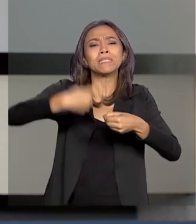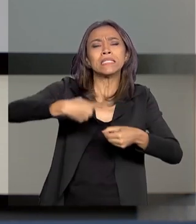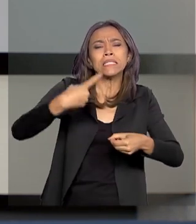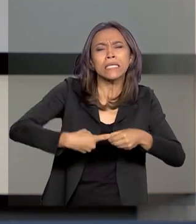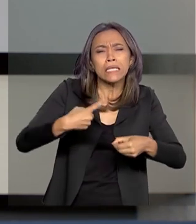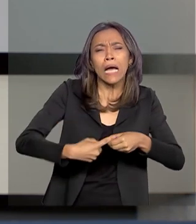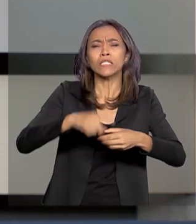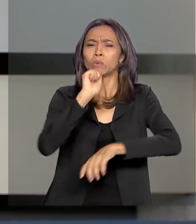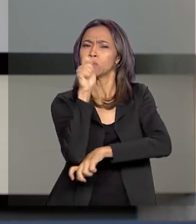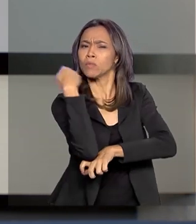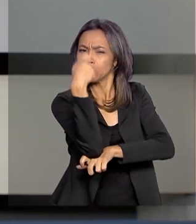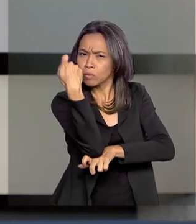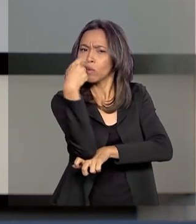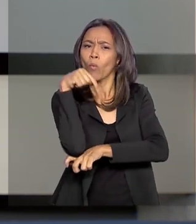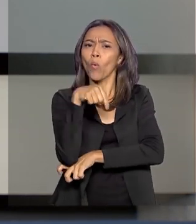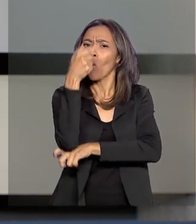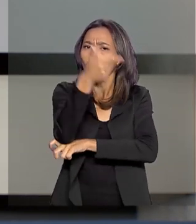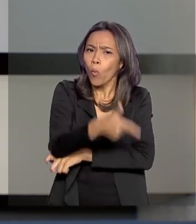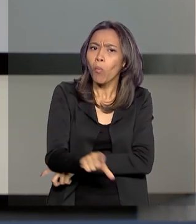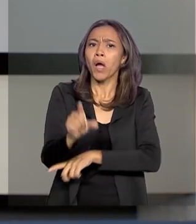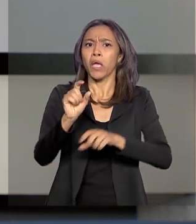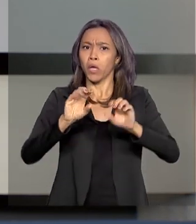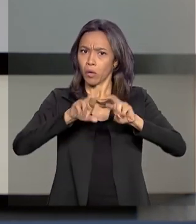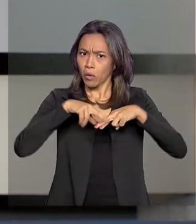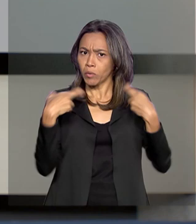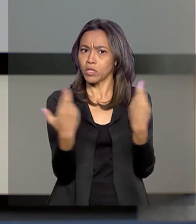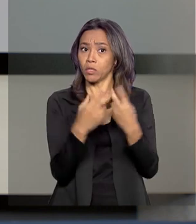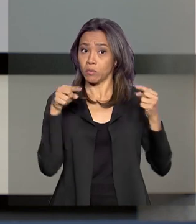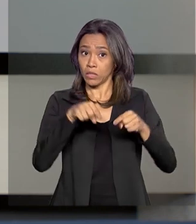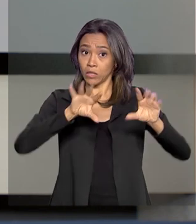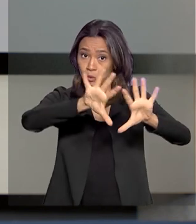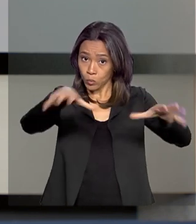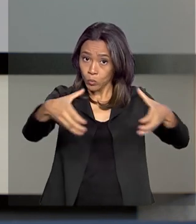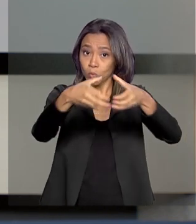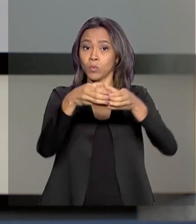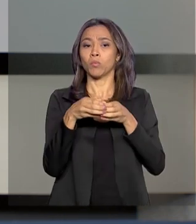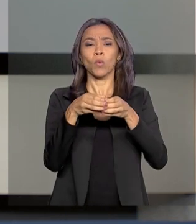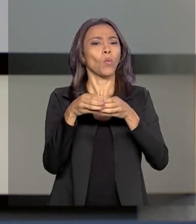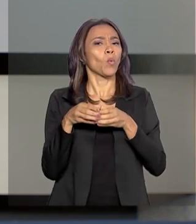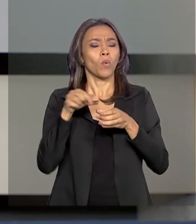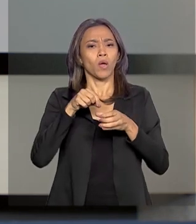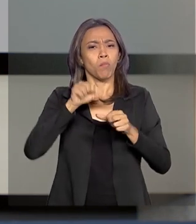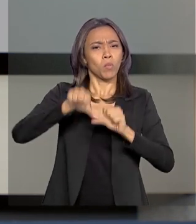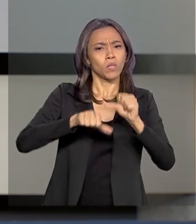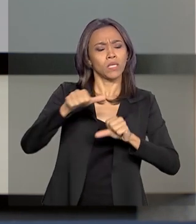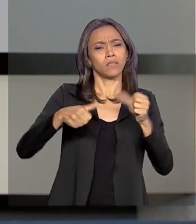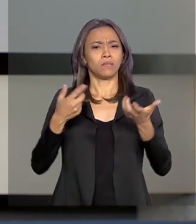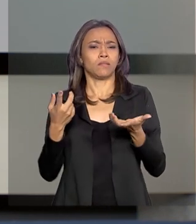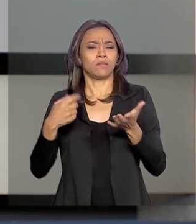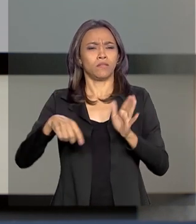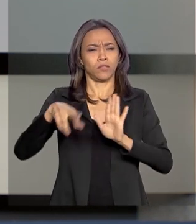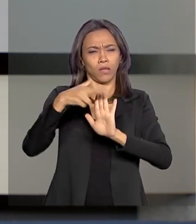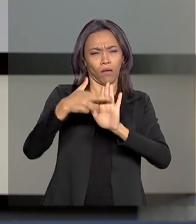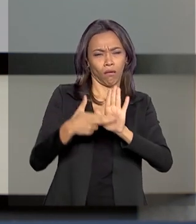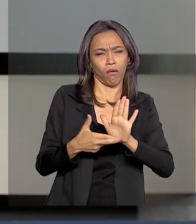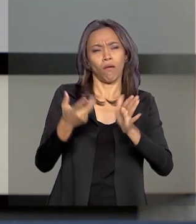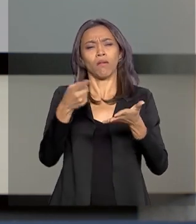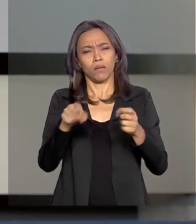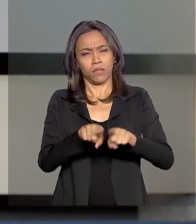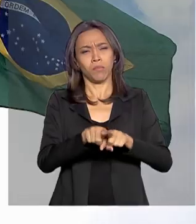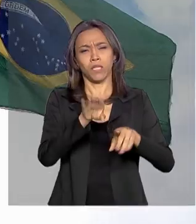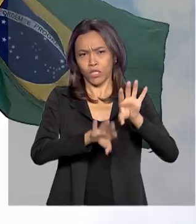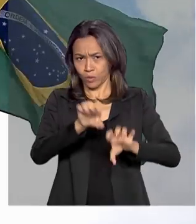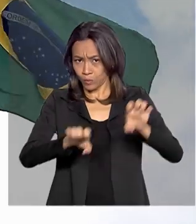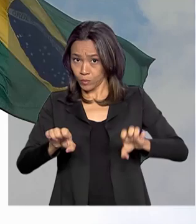para mais uma reunião da Cúpula do Bloco. Na Cúpula deverão ser discutidas alterações em acordos e na própria estrutura do bloco.